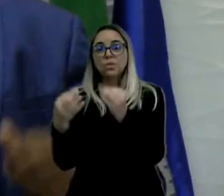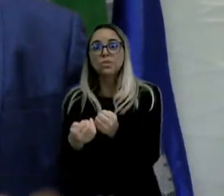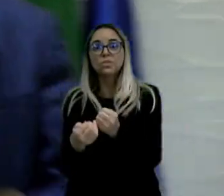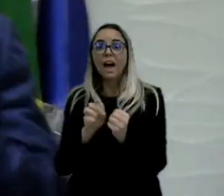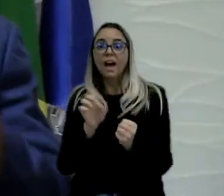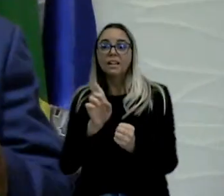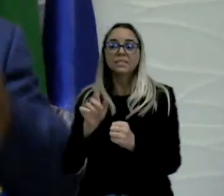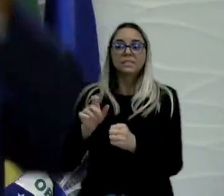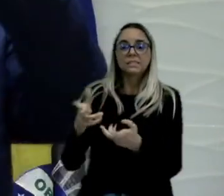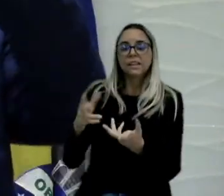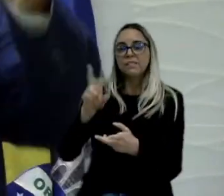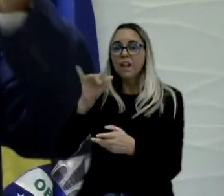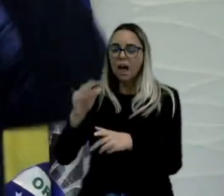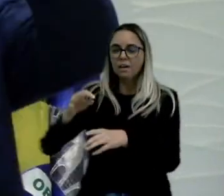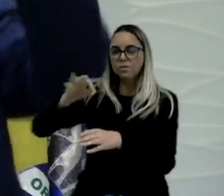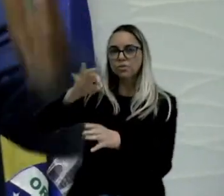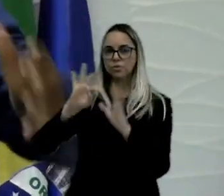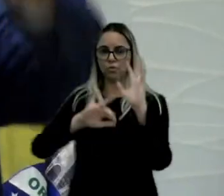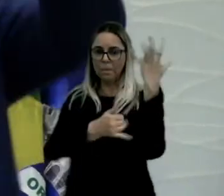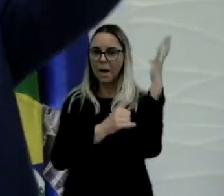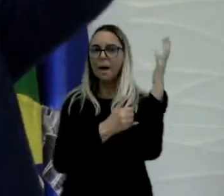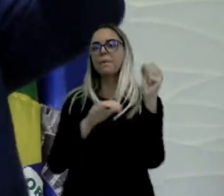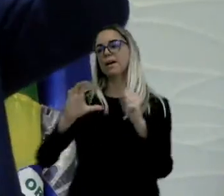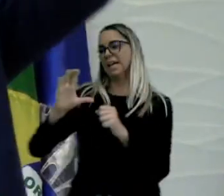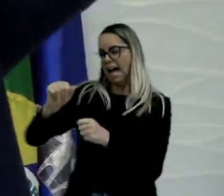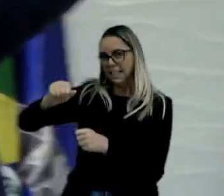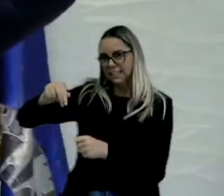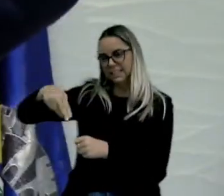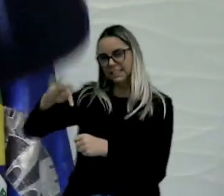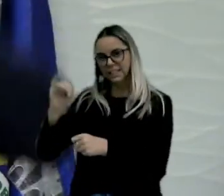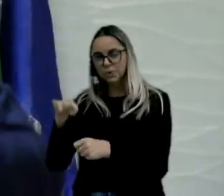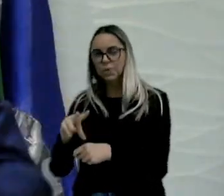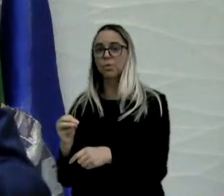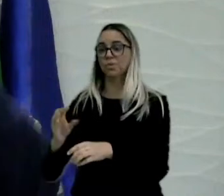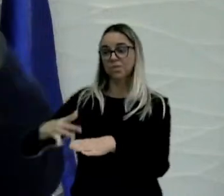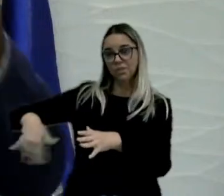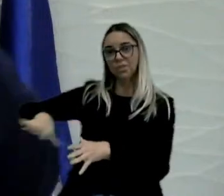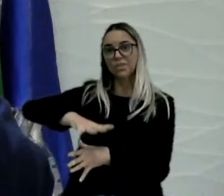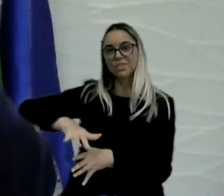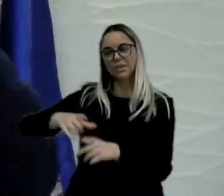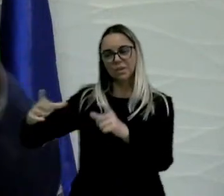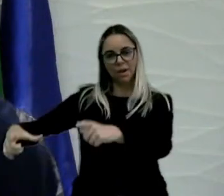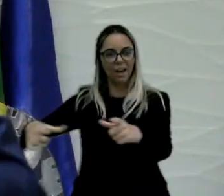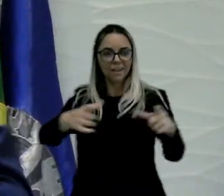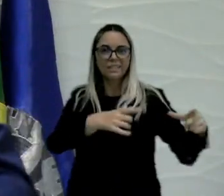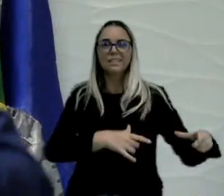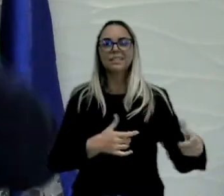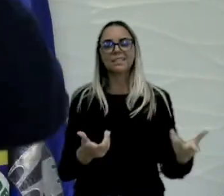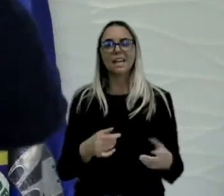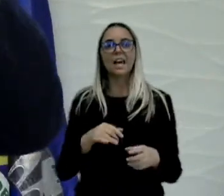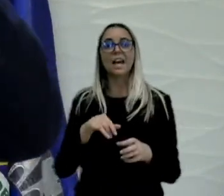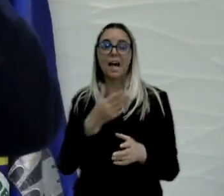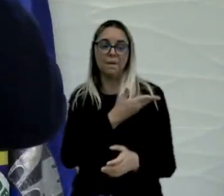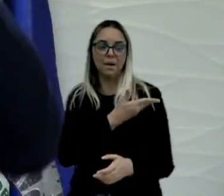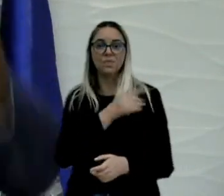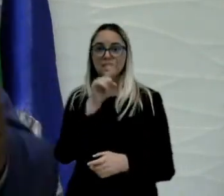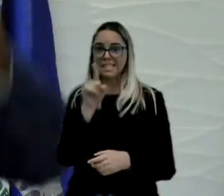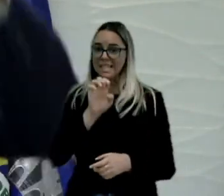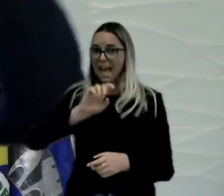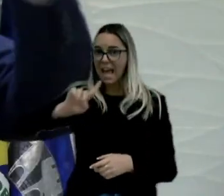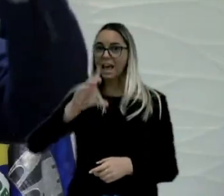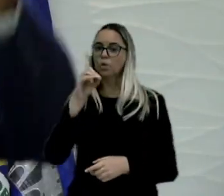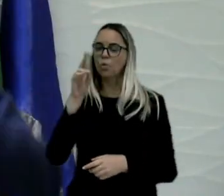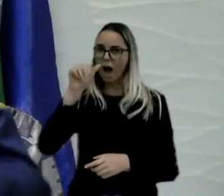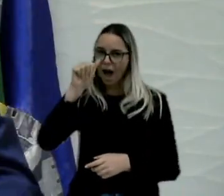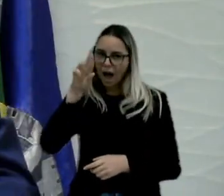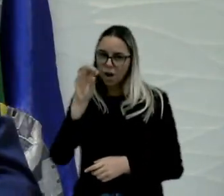juruba sítio cantinho sítio cabaça um abraço aí pro meu grande amigo José edar pessoal Ratinho